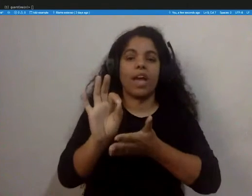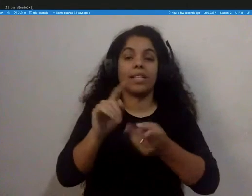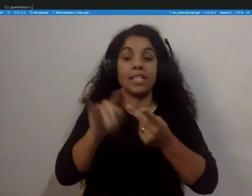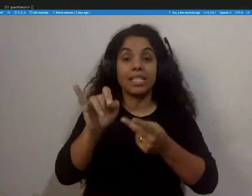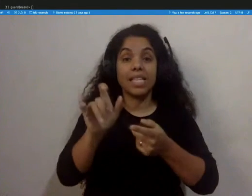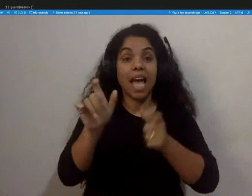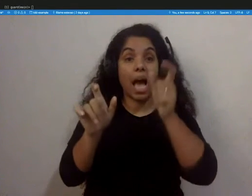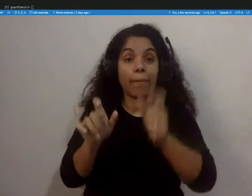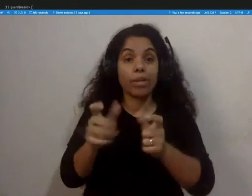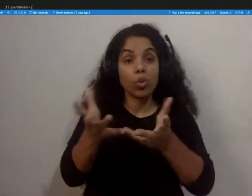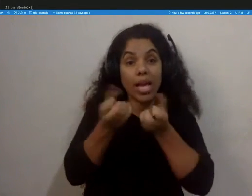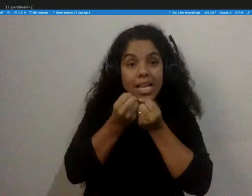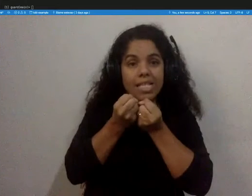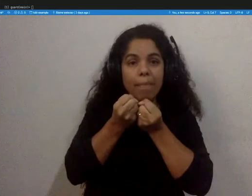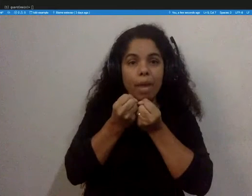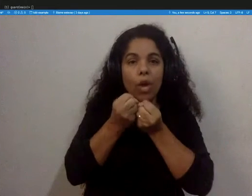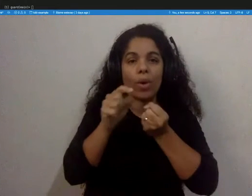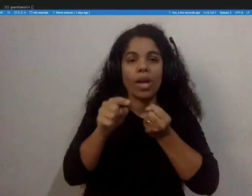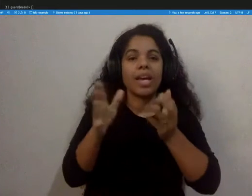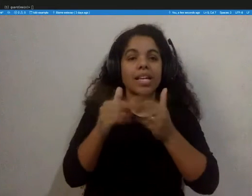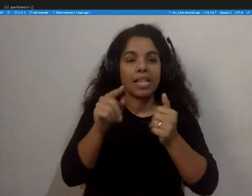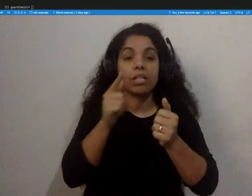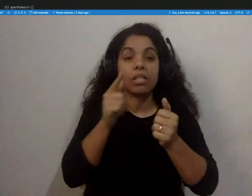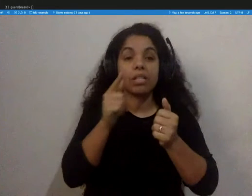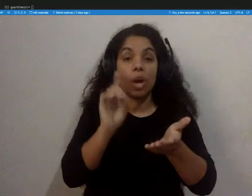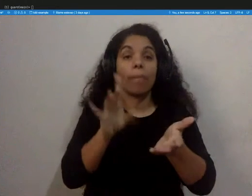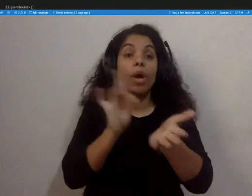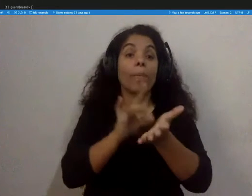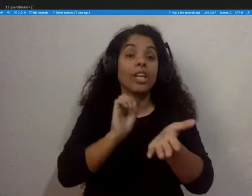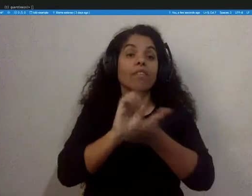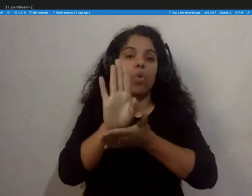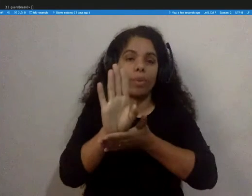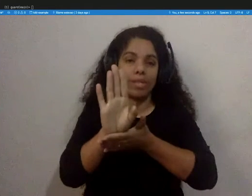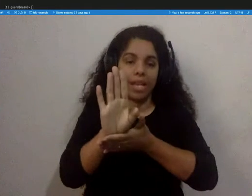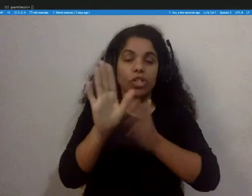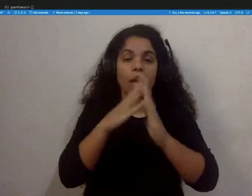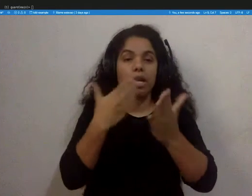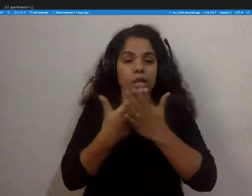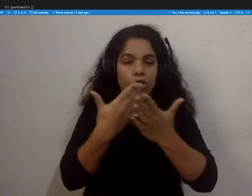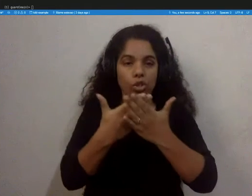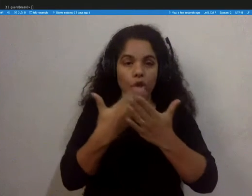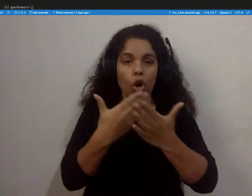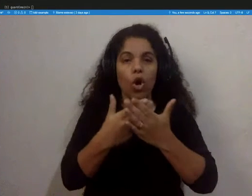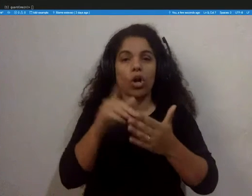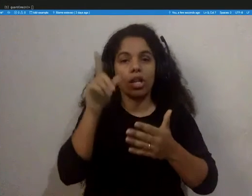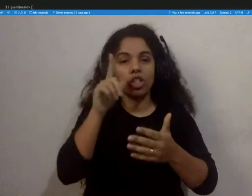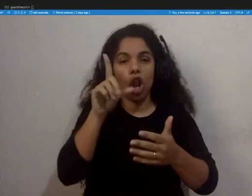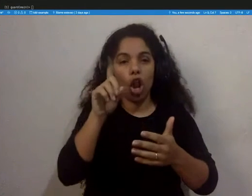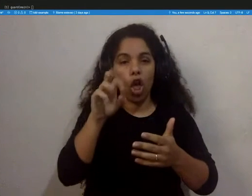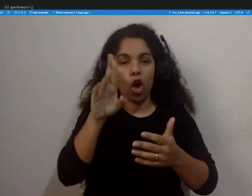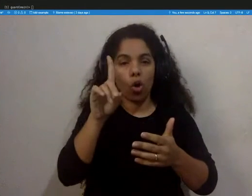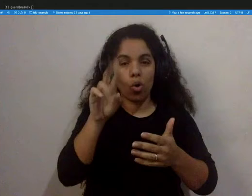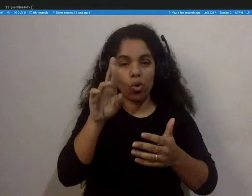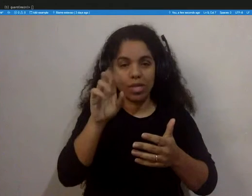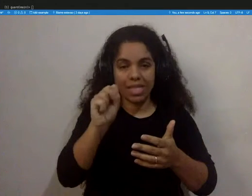recebeu essa requisição, se ela realmente enviou a mensagem. A escola de Londres, ela